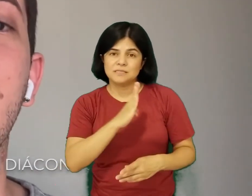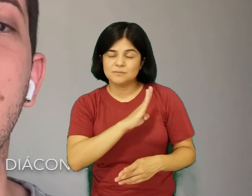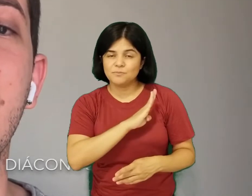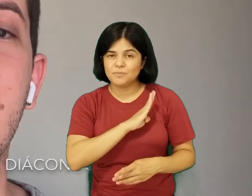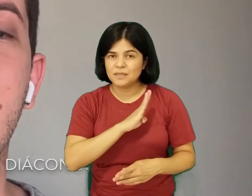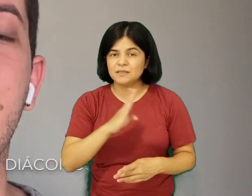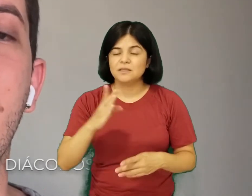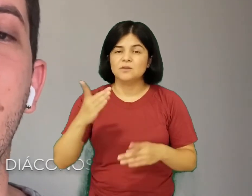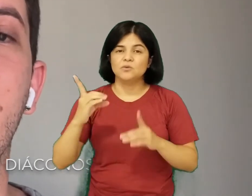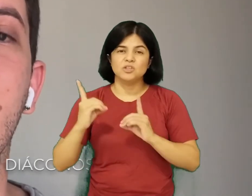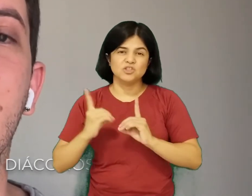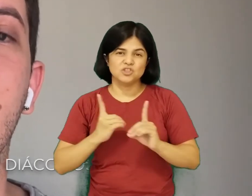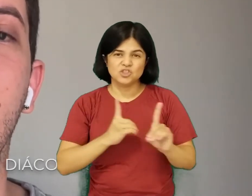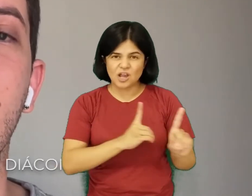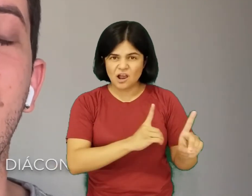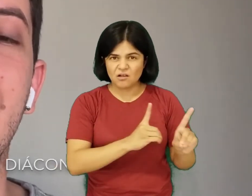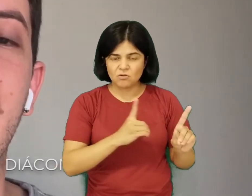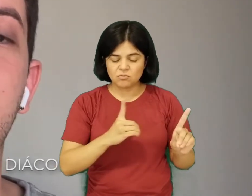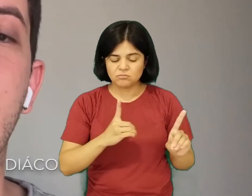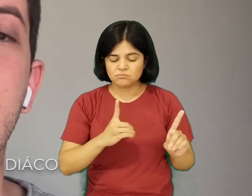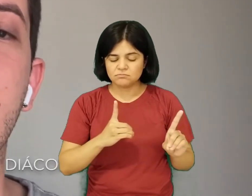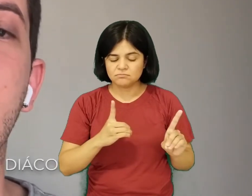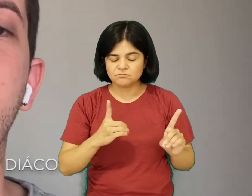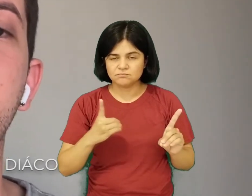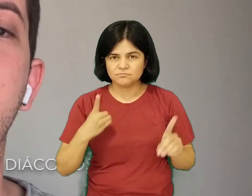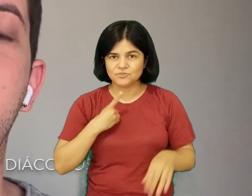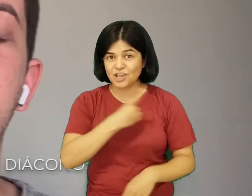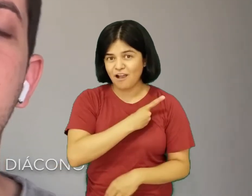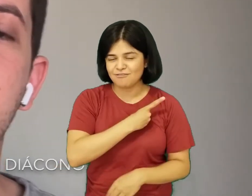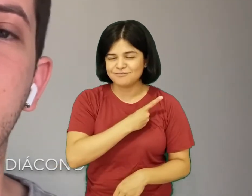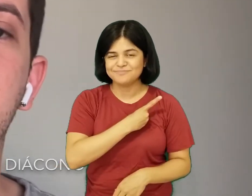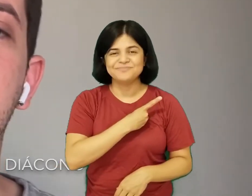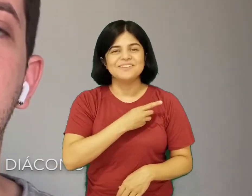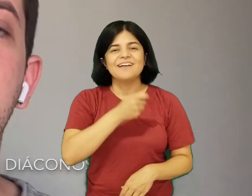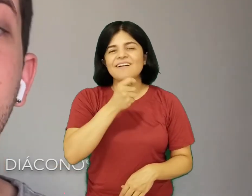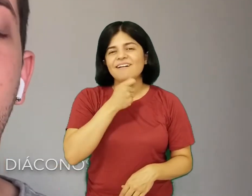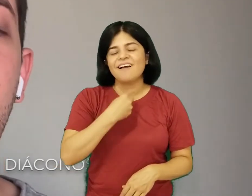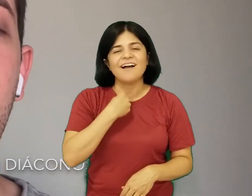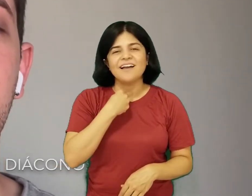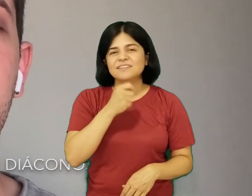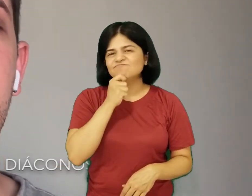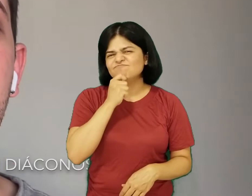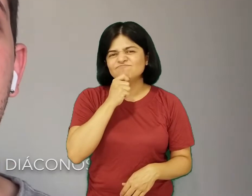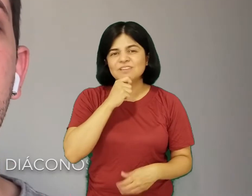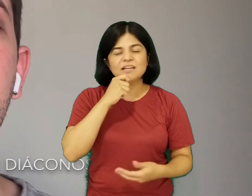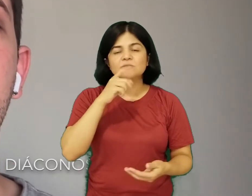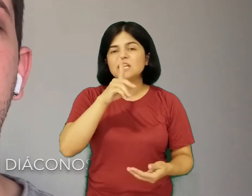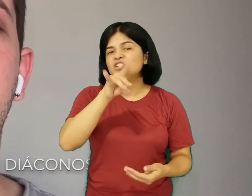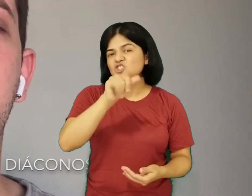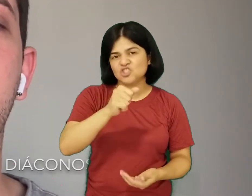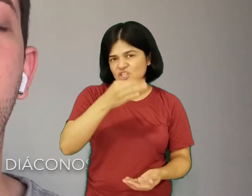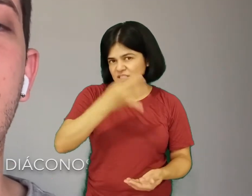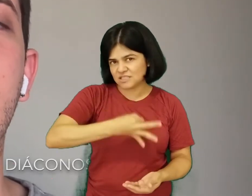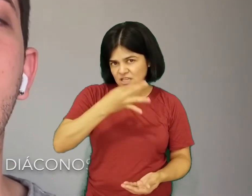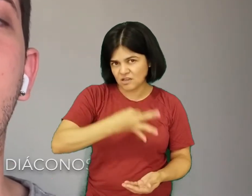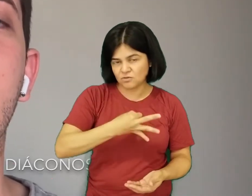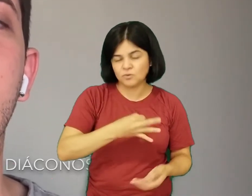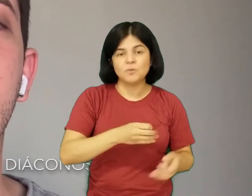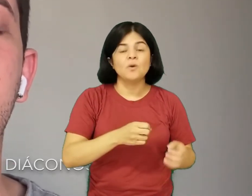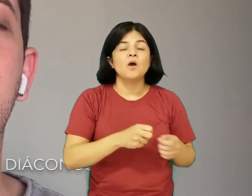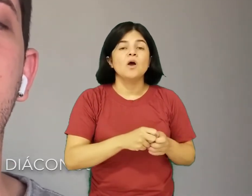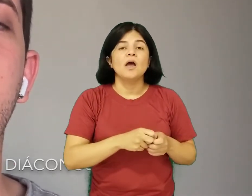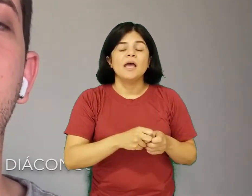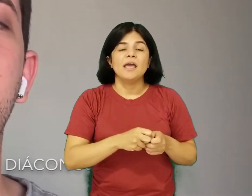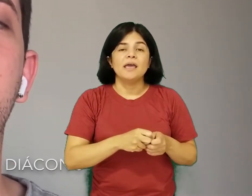data indefinida. Os mandatos venceram em abril e em agosto deste ano, e o Conselho da